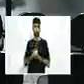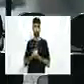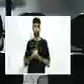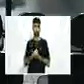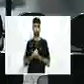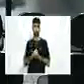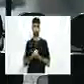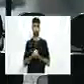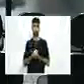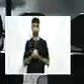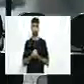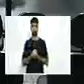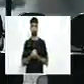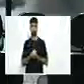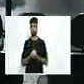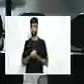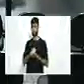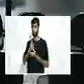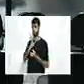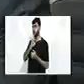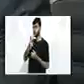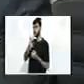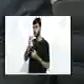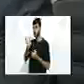situação vou respondendo